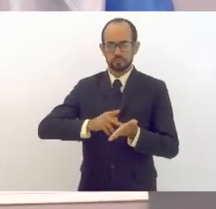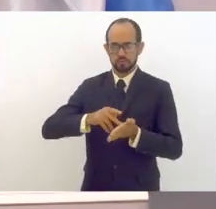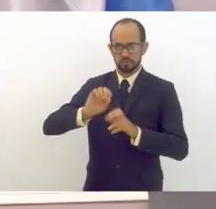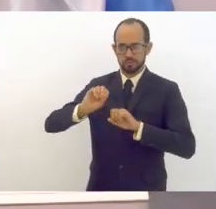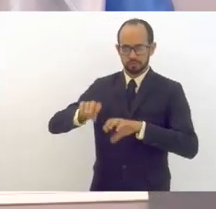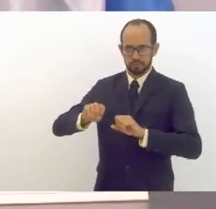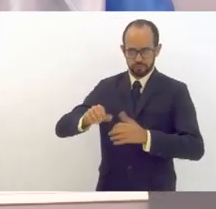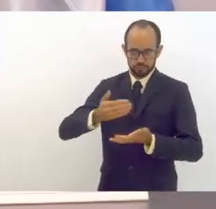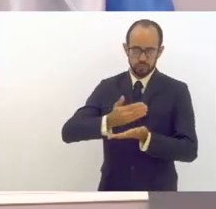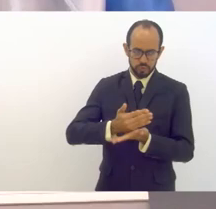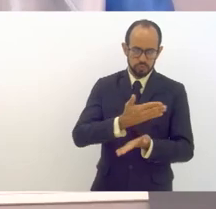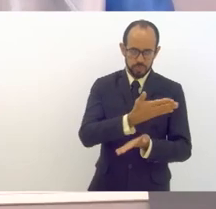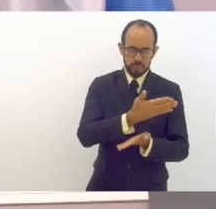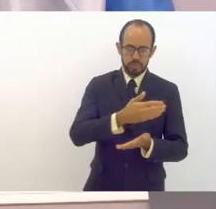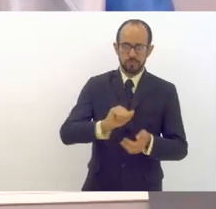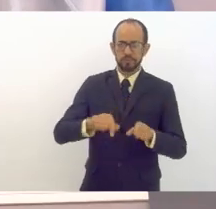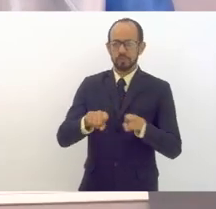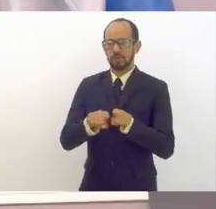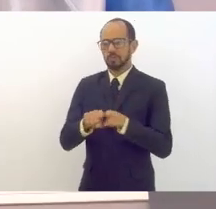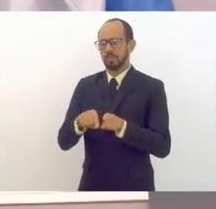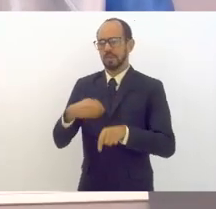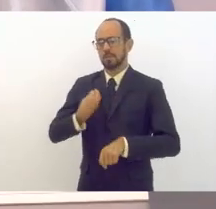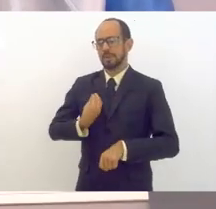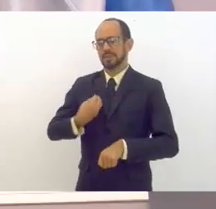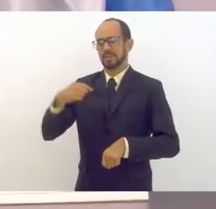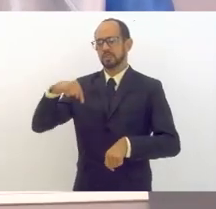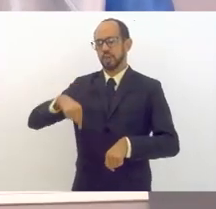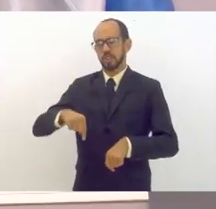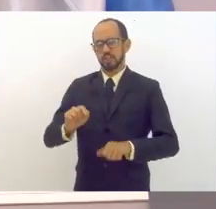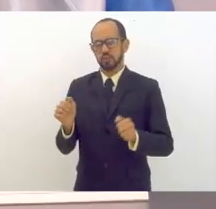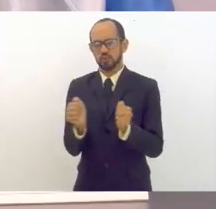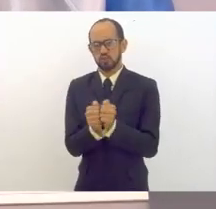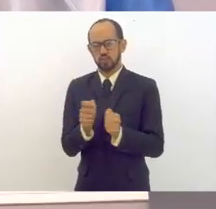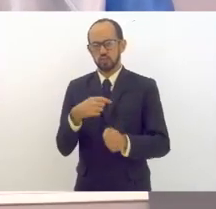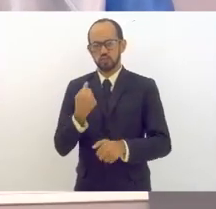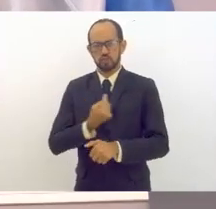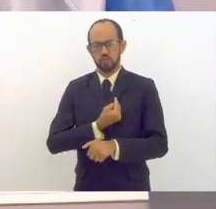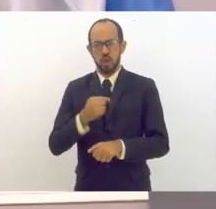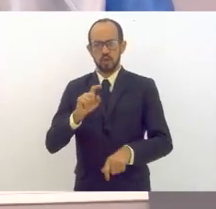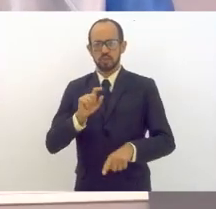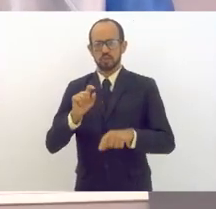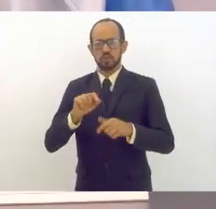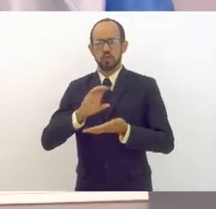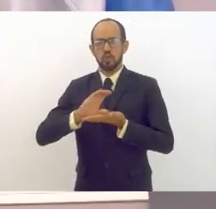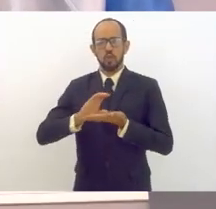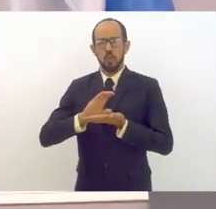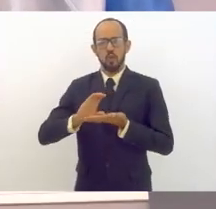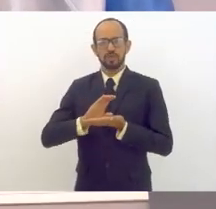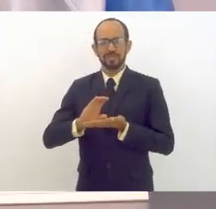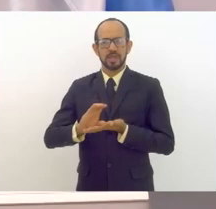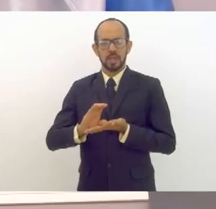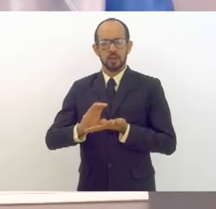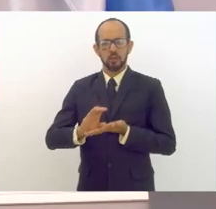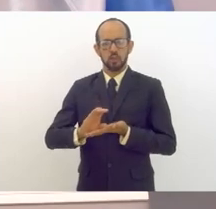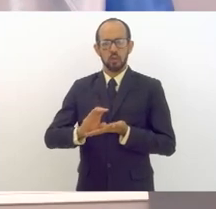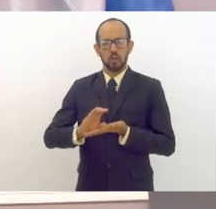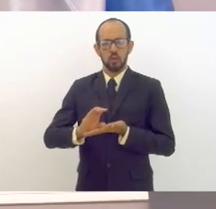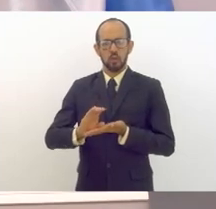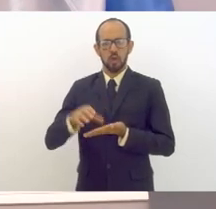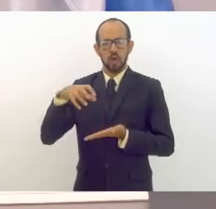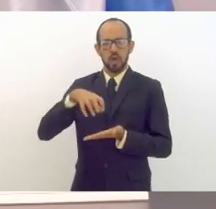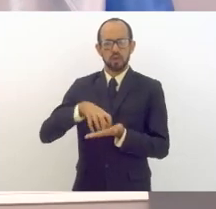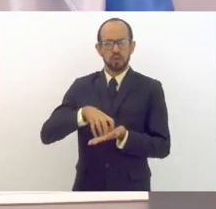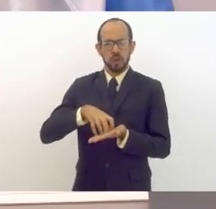Eu quero registrar a presença também, que faz parte da audiência pública junto conosco hoje, o Conselho Regional do Serviço Social,